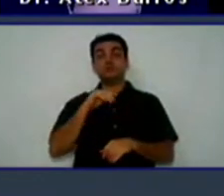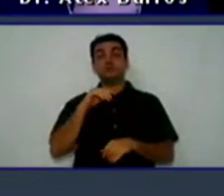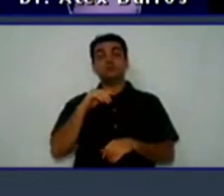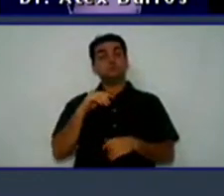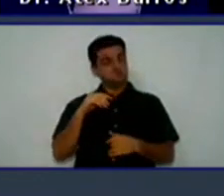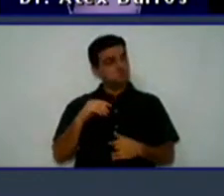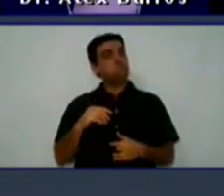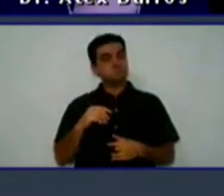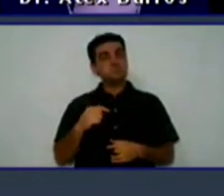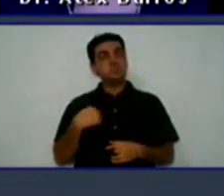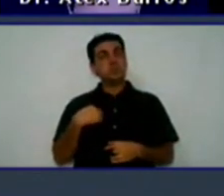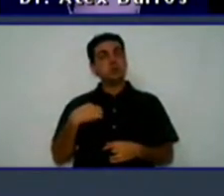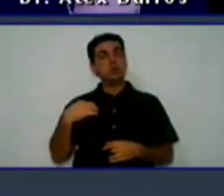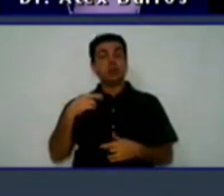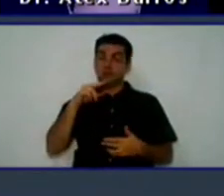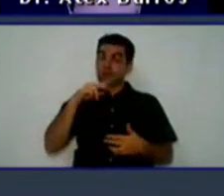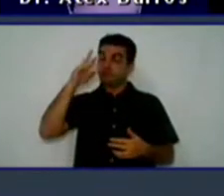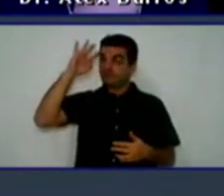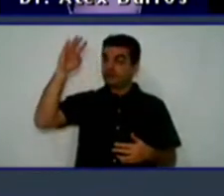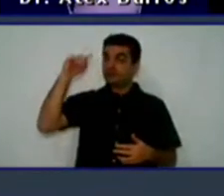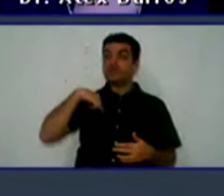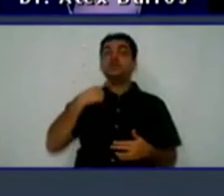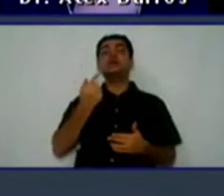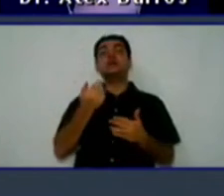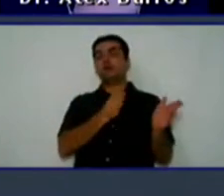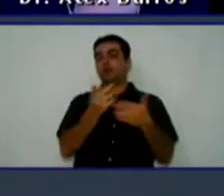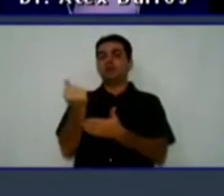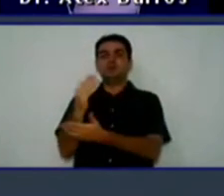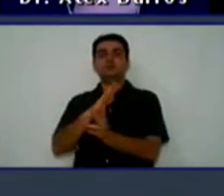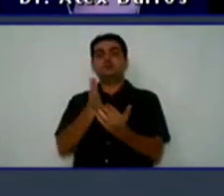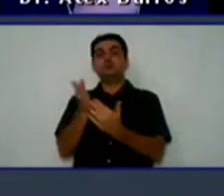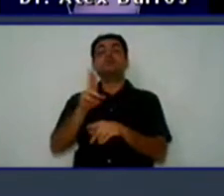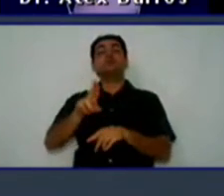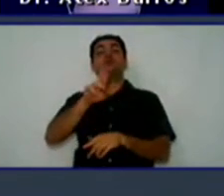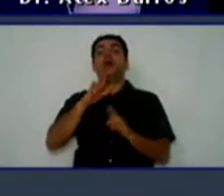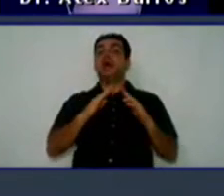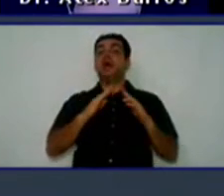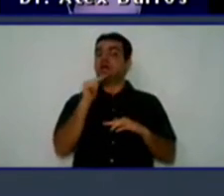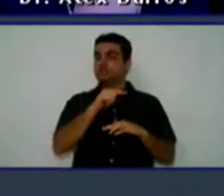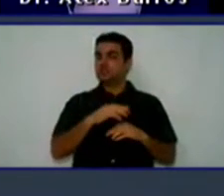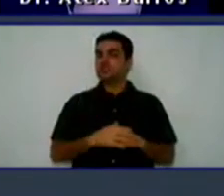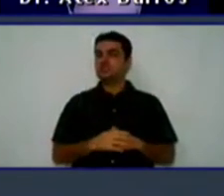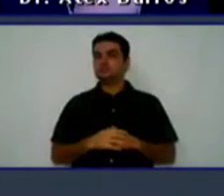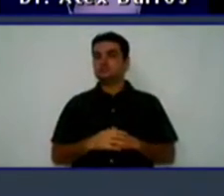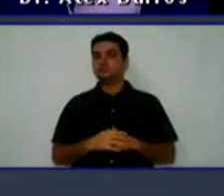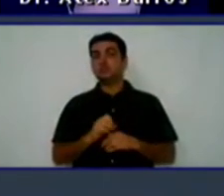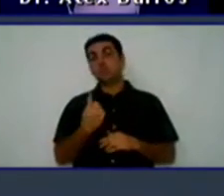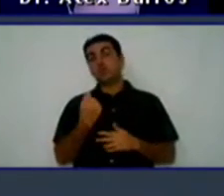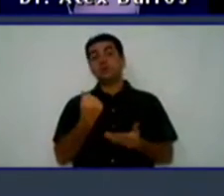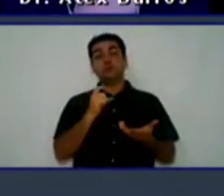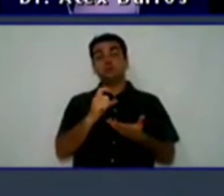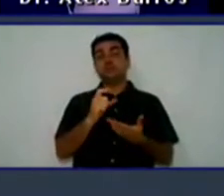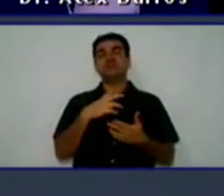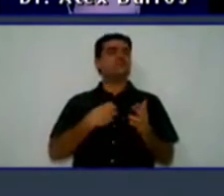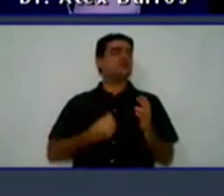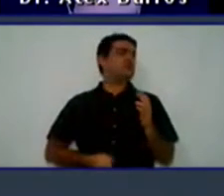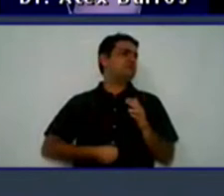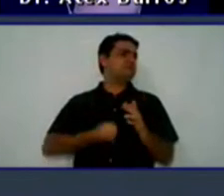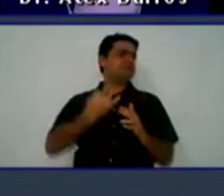ver, constam indícios, à época, de desvio de finalidade na utilização desse dinheiro. Houve